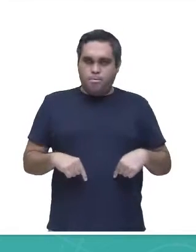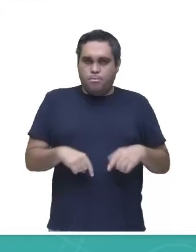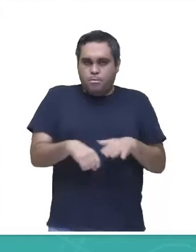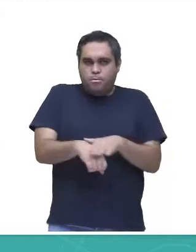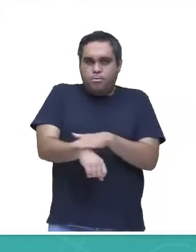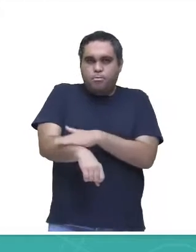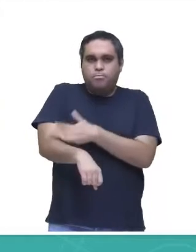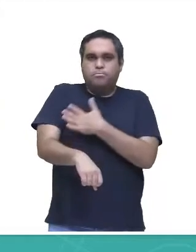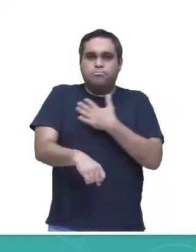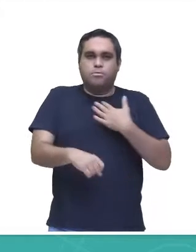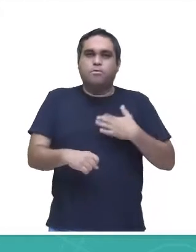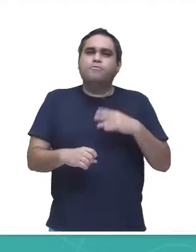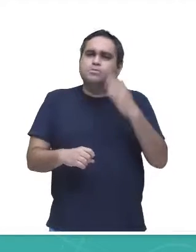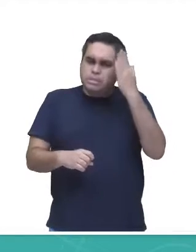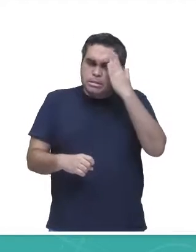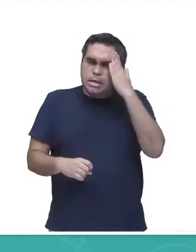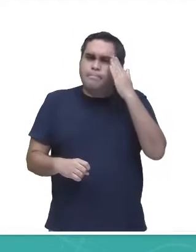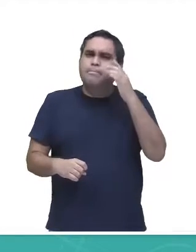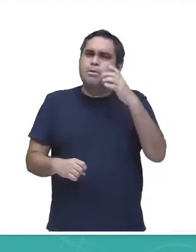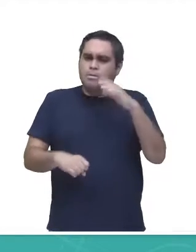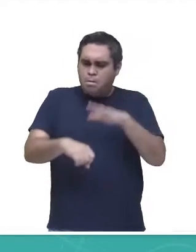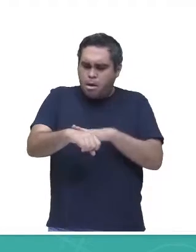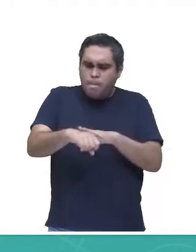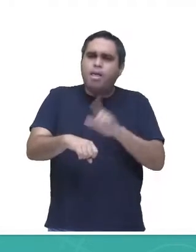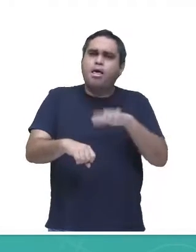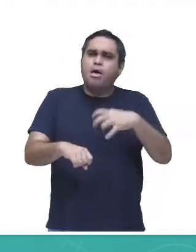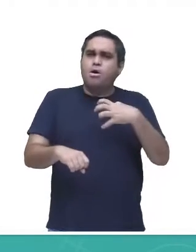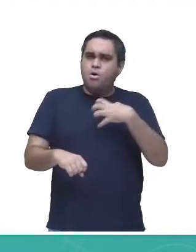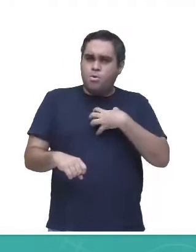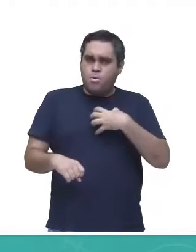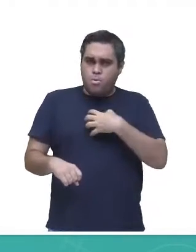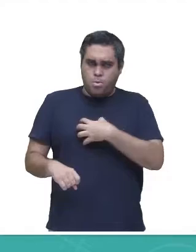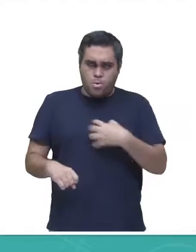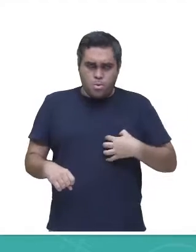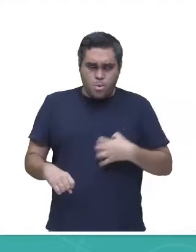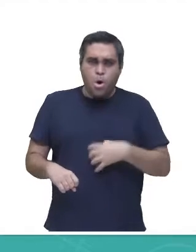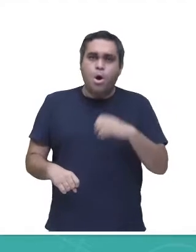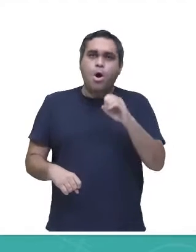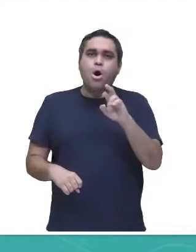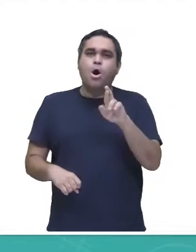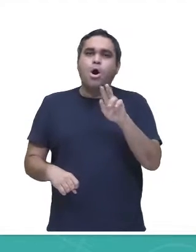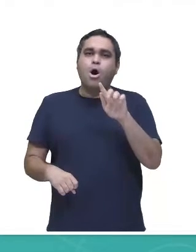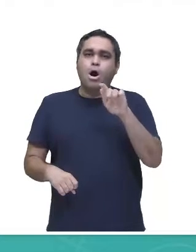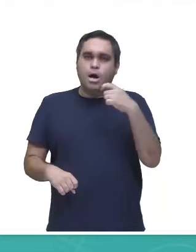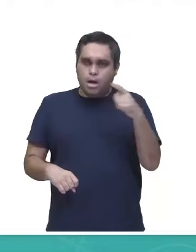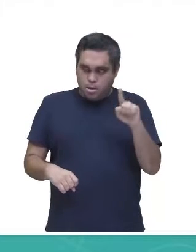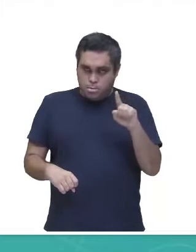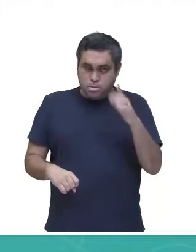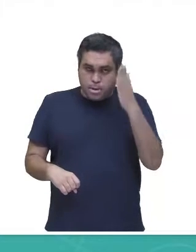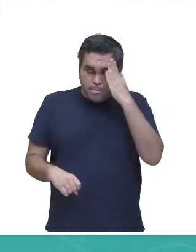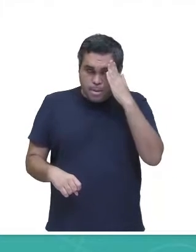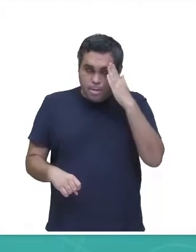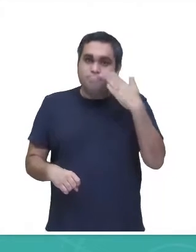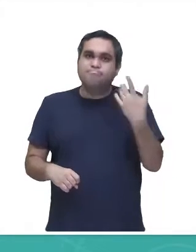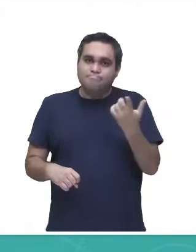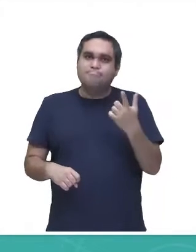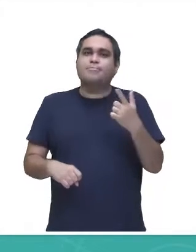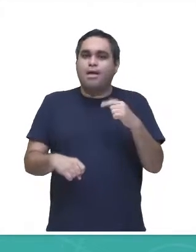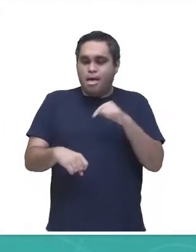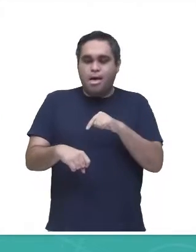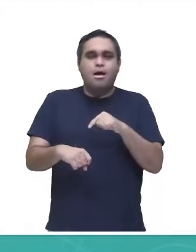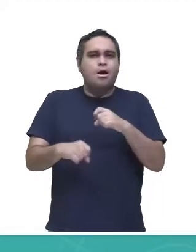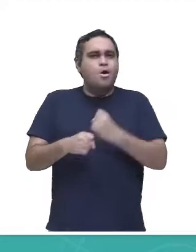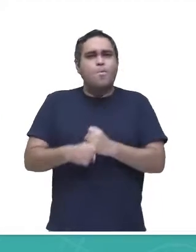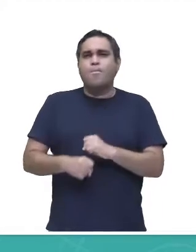que a pele é um órgão? Exatamente, a pele ela é o maior órgão que a gente vai encontrar no nosso corpo humano. E a principal função desse órgão é